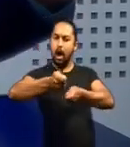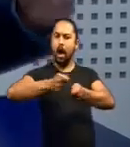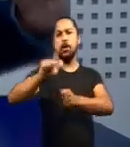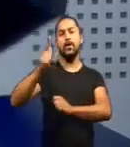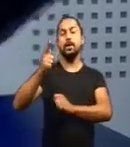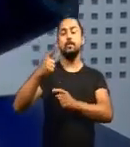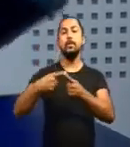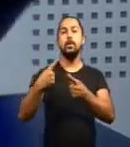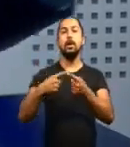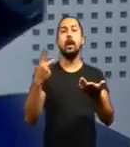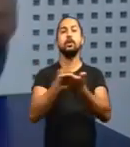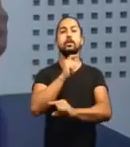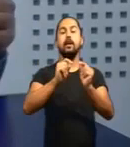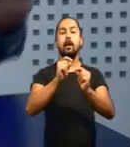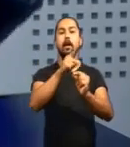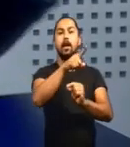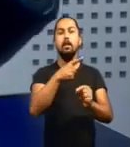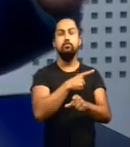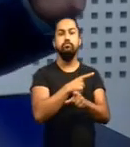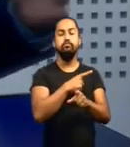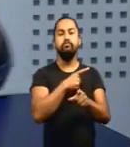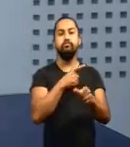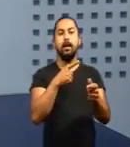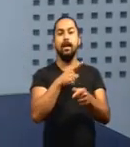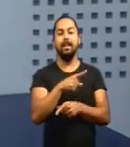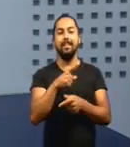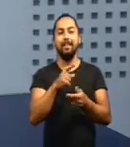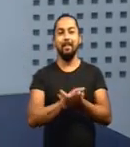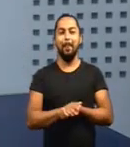nunca, porque ele fugiu de todos os debates. Foi escondido, porque não tem capacidade para isso.